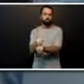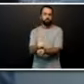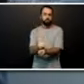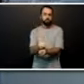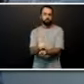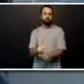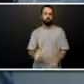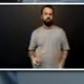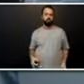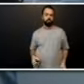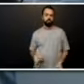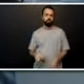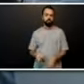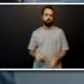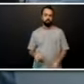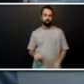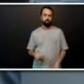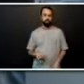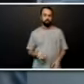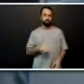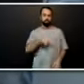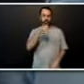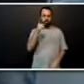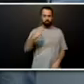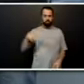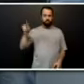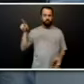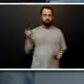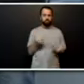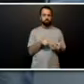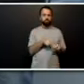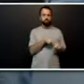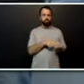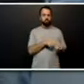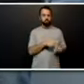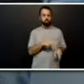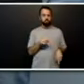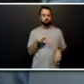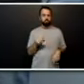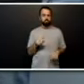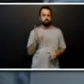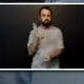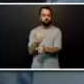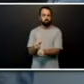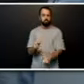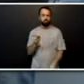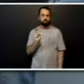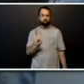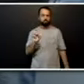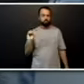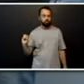Portanto, essa amplitude seria 20 graus.